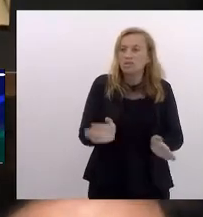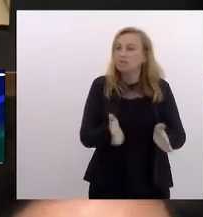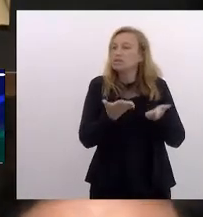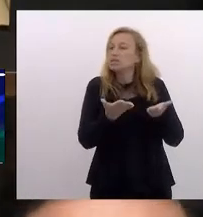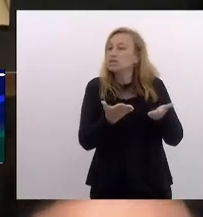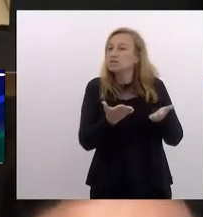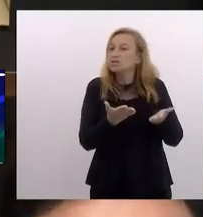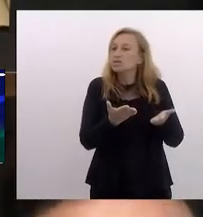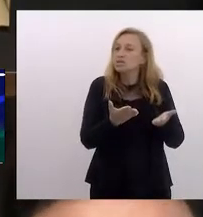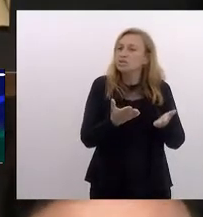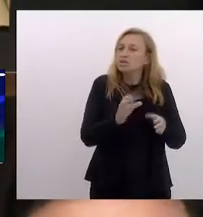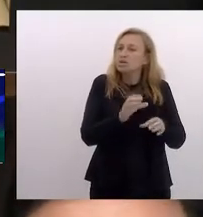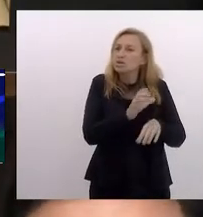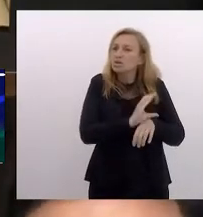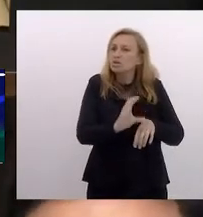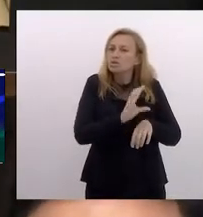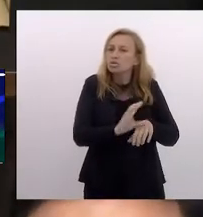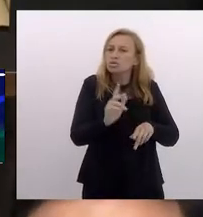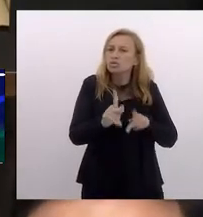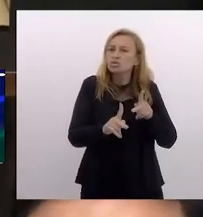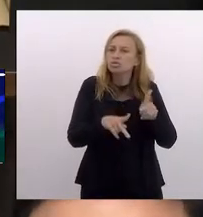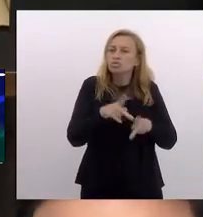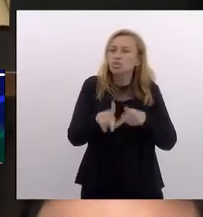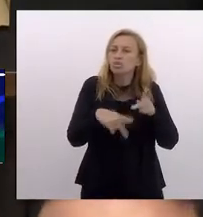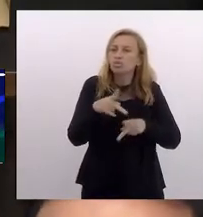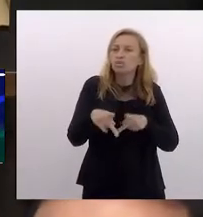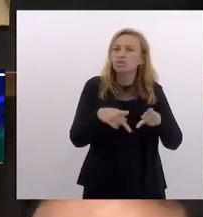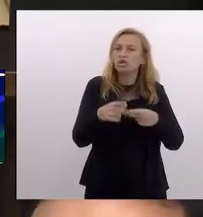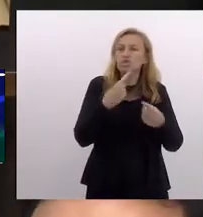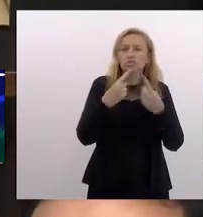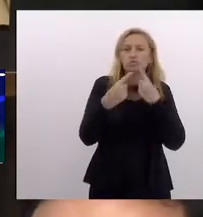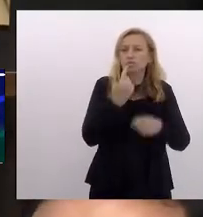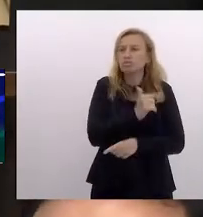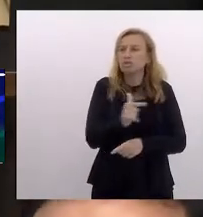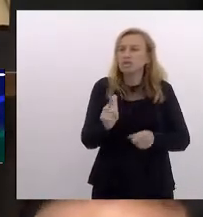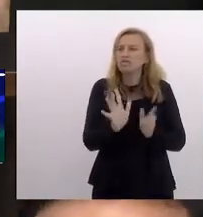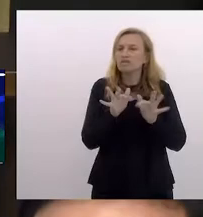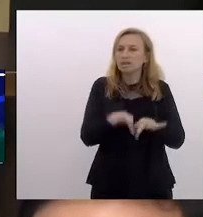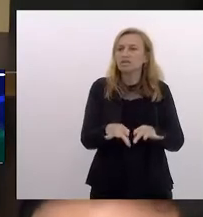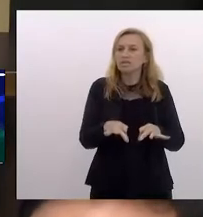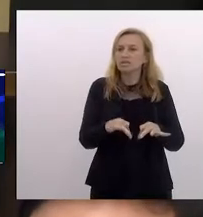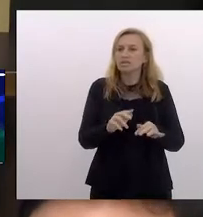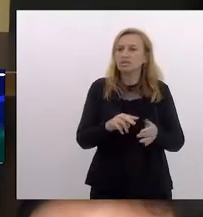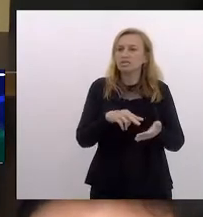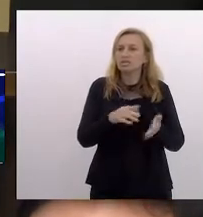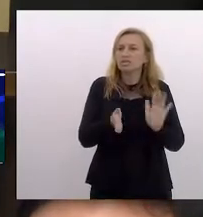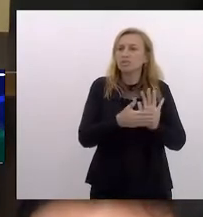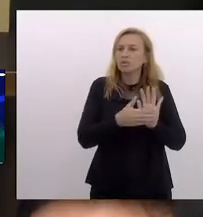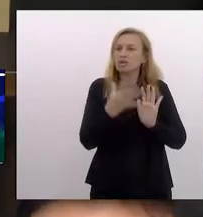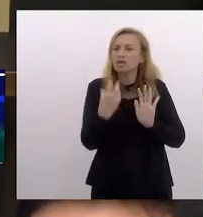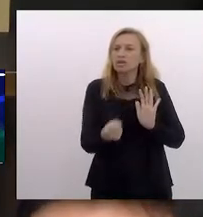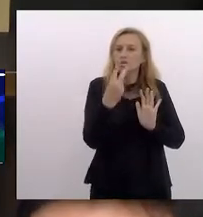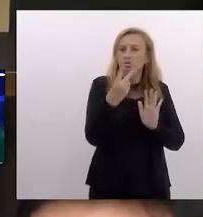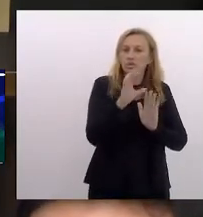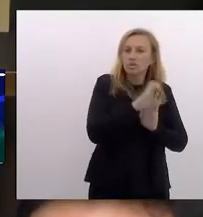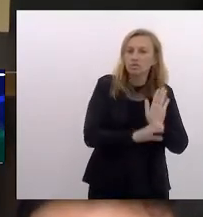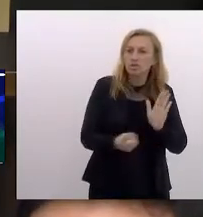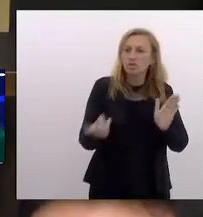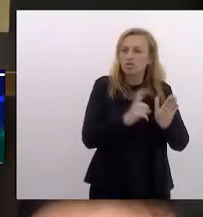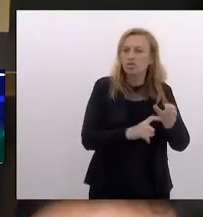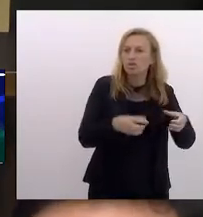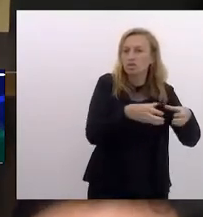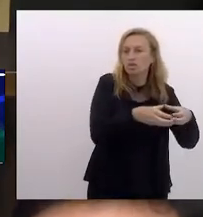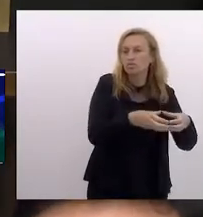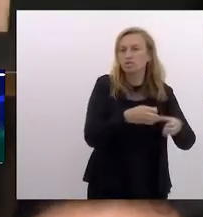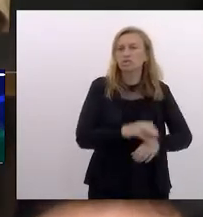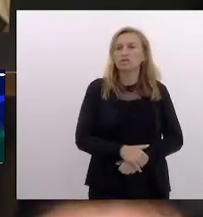incentivos aos cursos sociais populares comunitários em discussão 90 e Queira discutir se a descrição a presente proposta recebeu duas emendas e